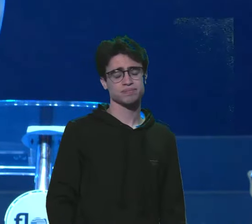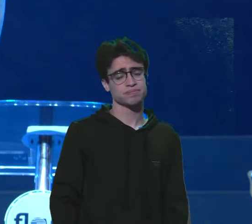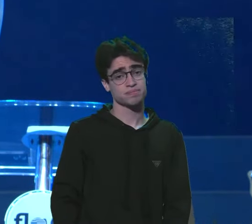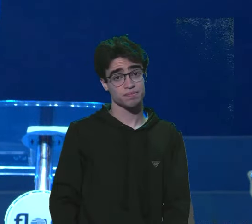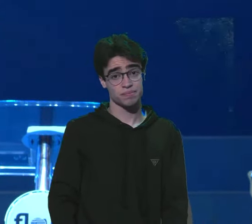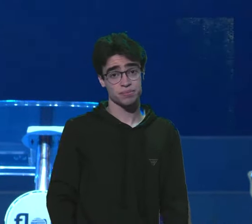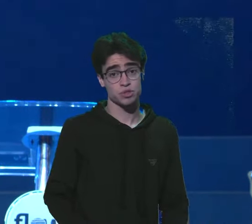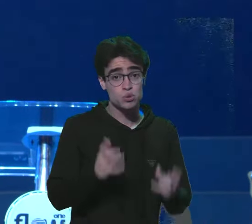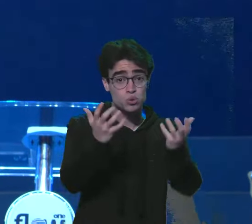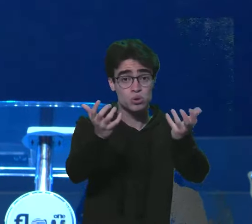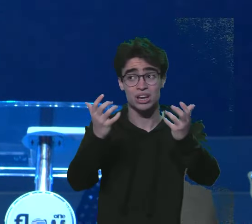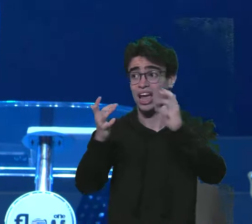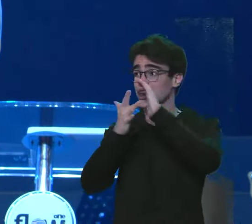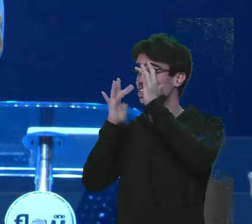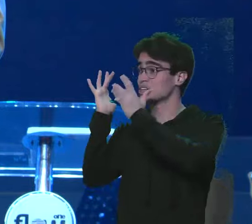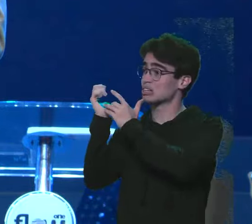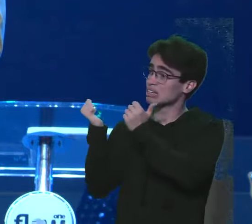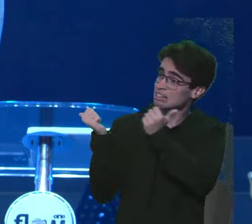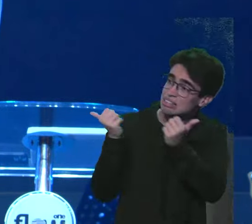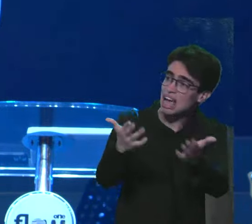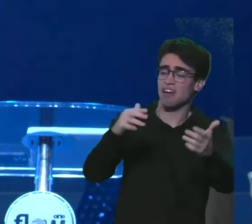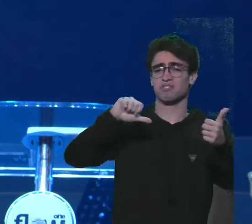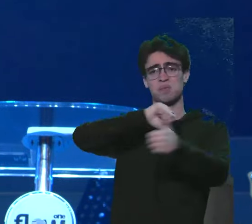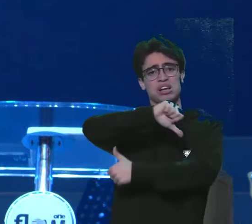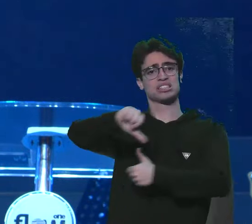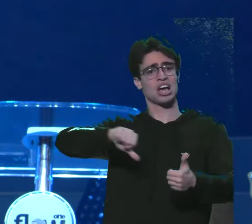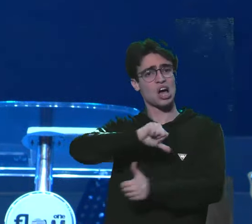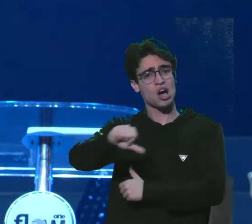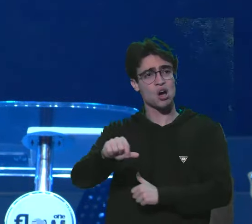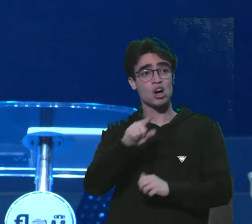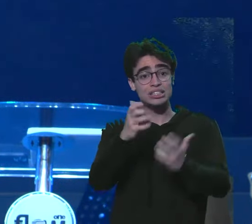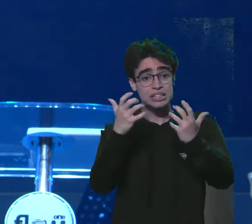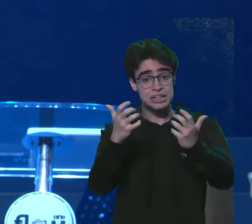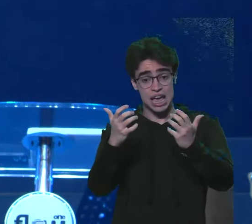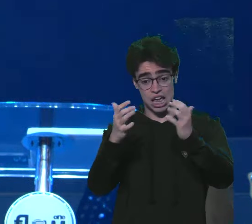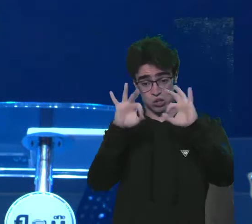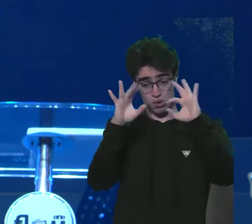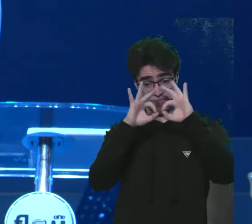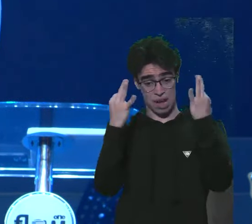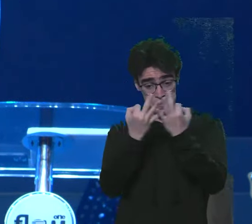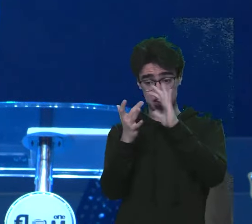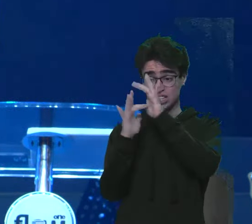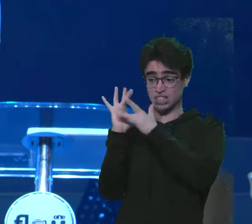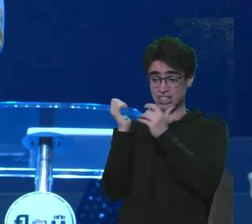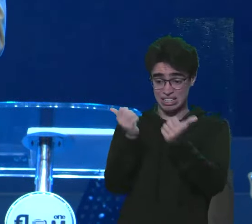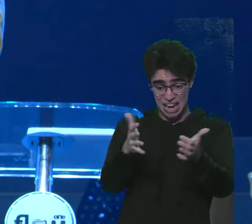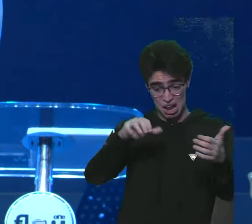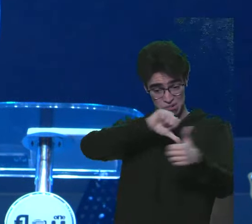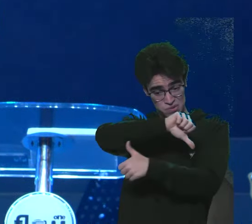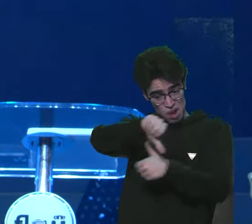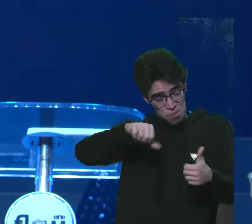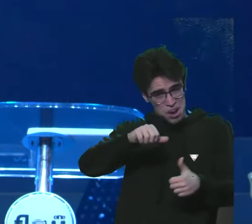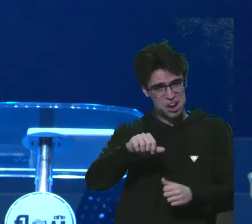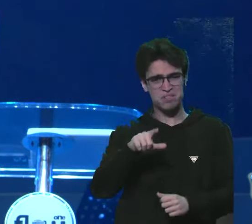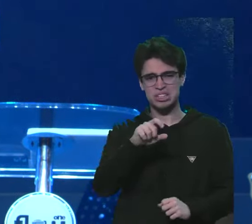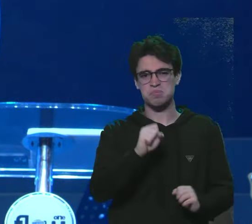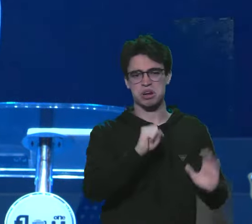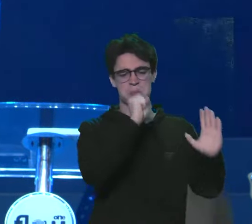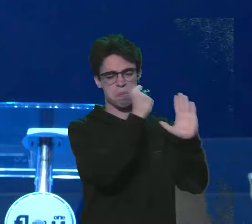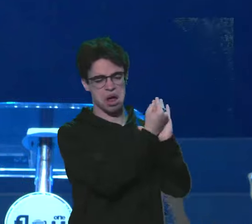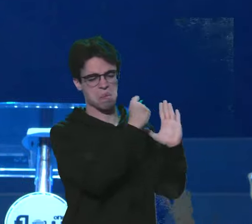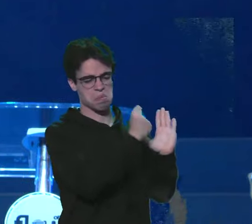Você quer que Jesus mude a tua vida? Você quer que Jesus mude a sua casa? Larga os títulos, larga os